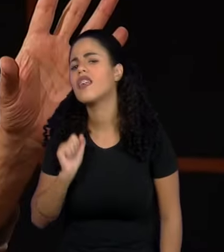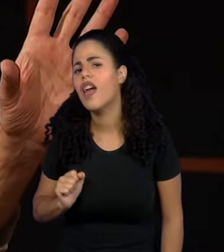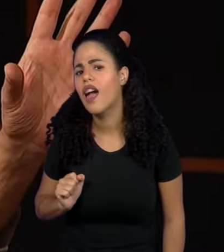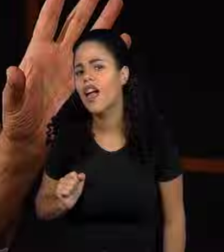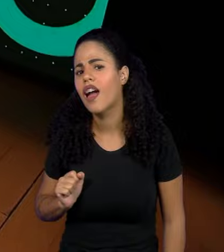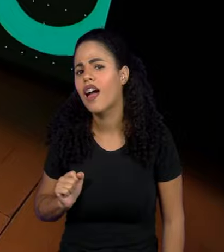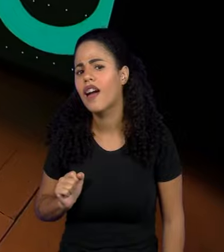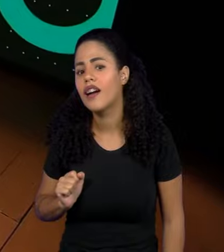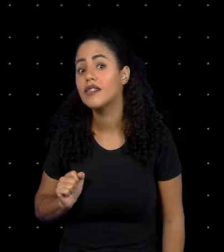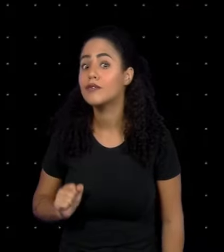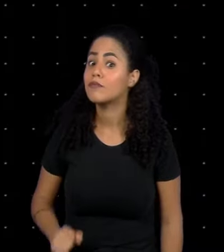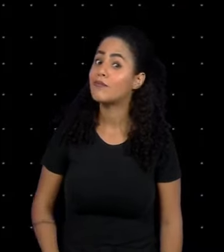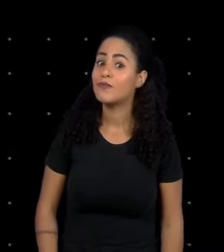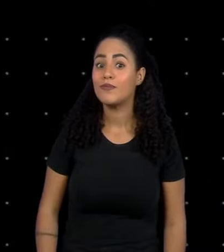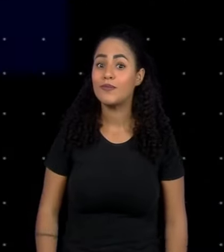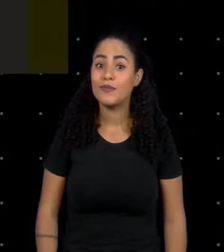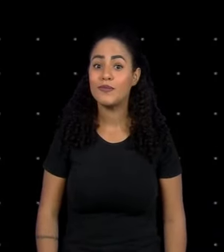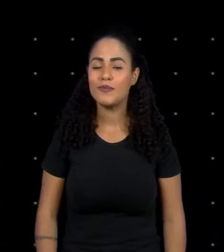saber agora!